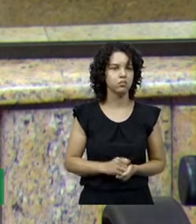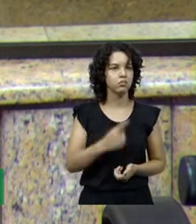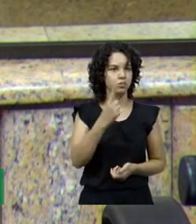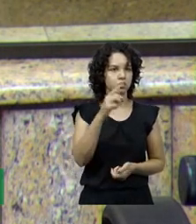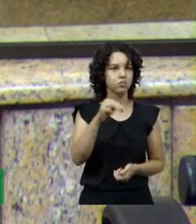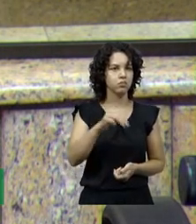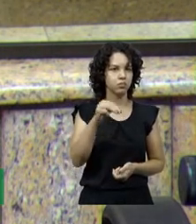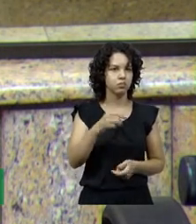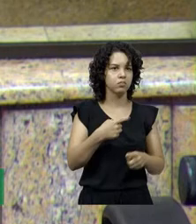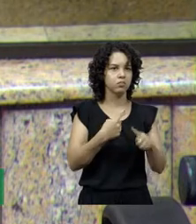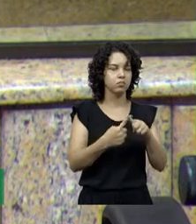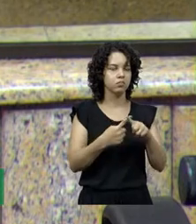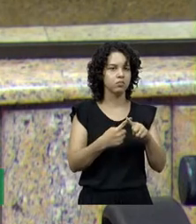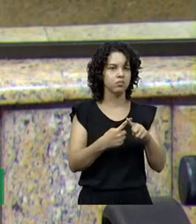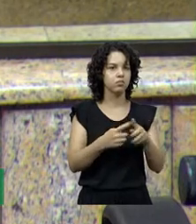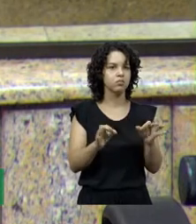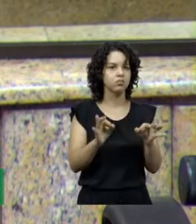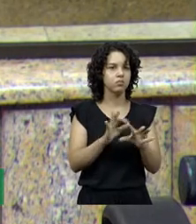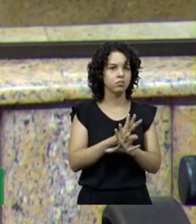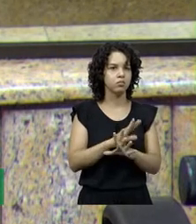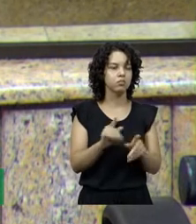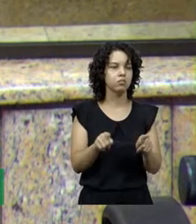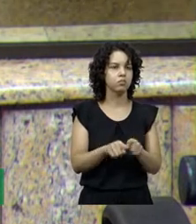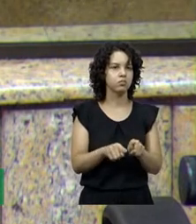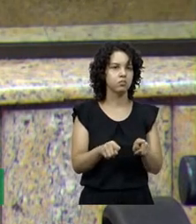Mais um minuto, deputado. Para completar também,